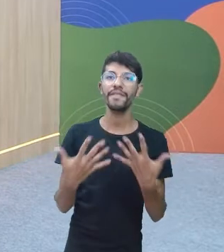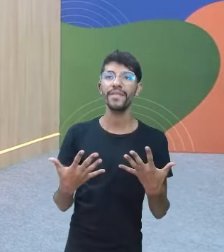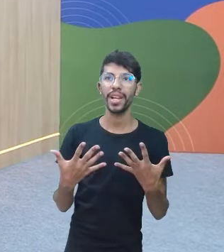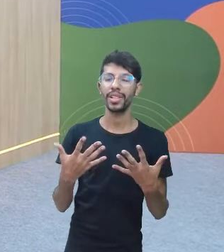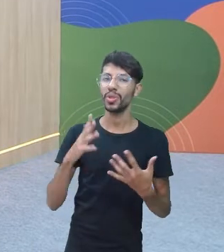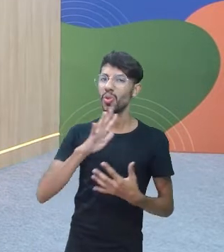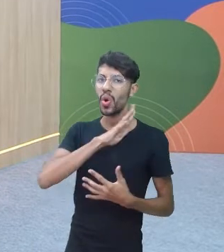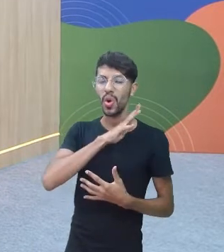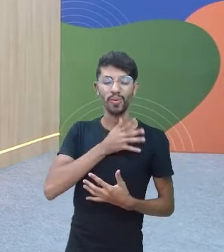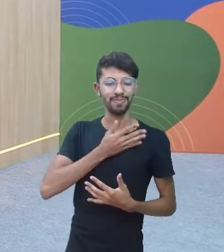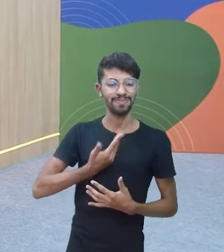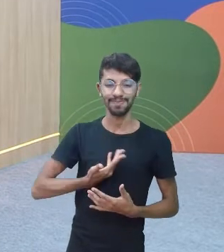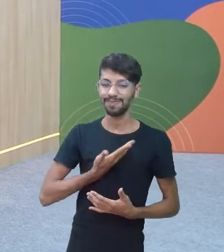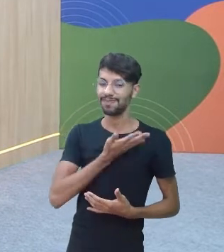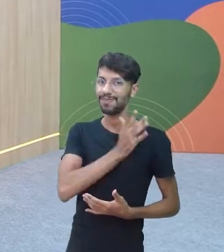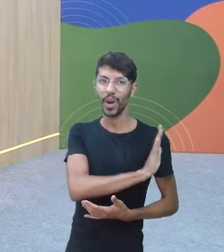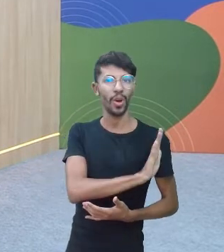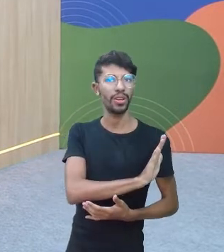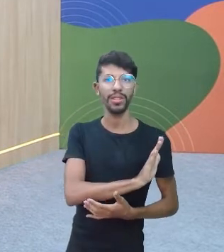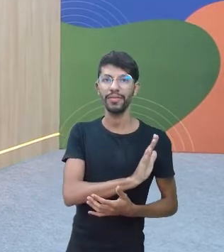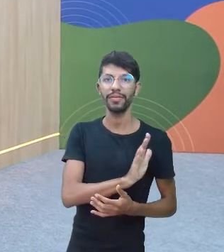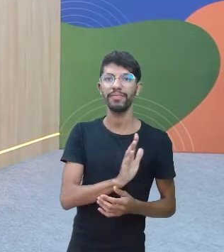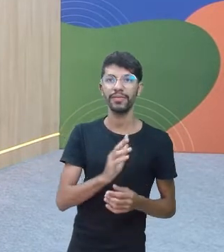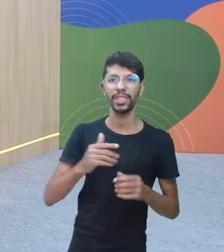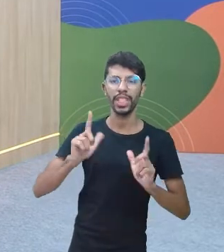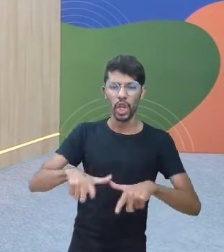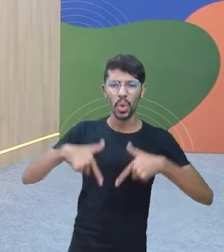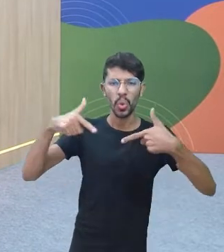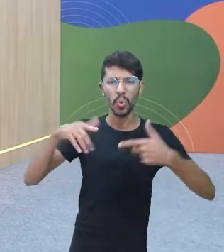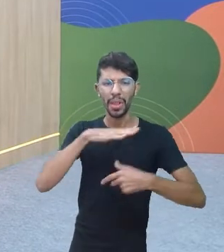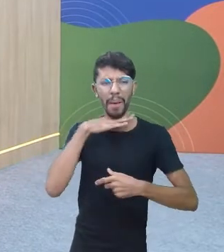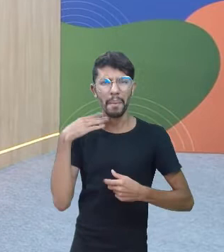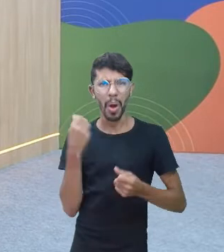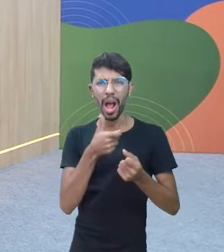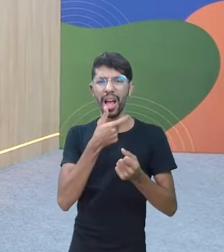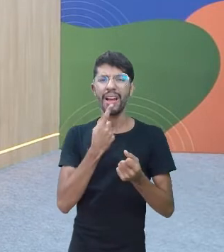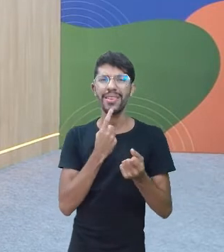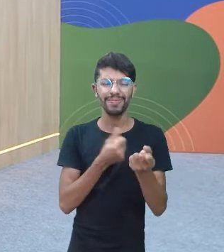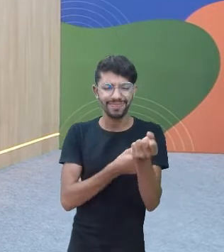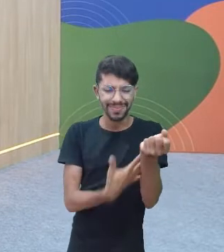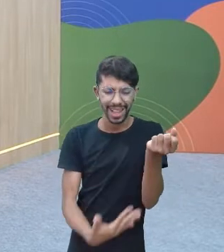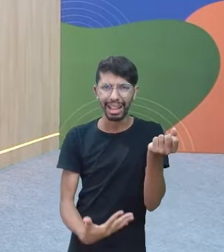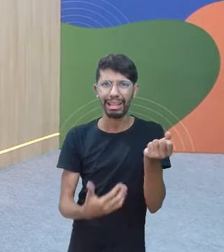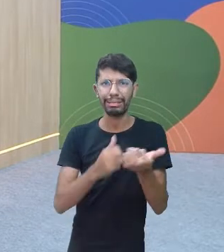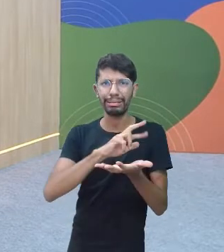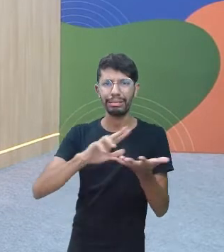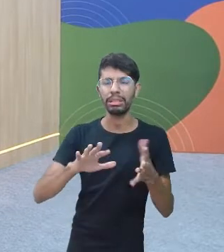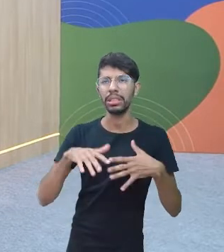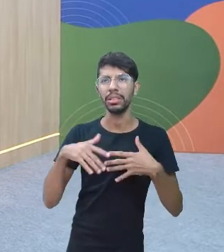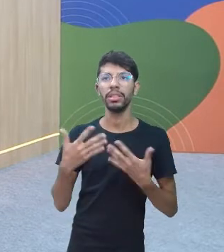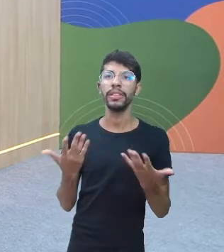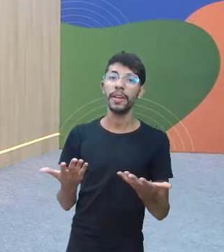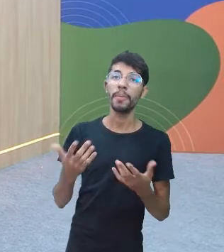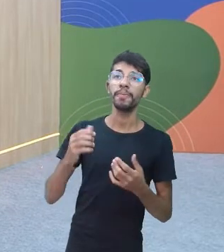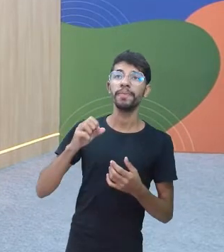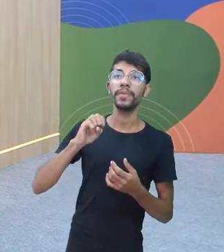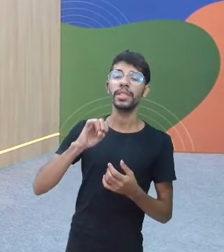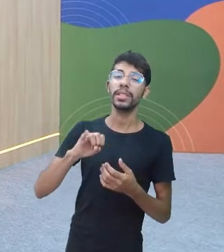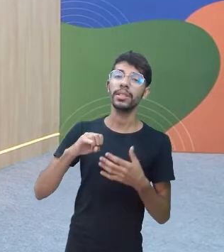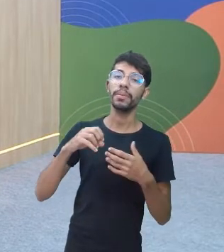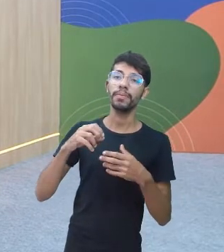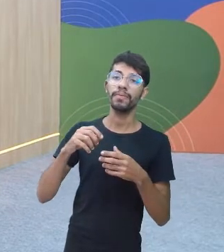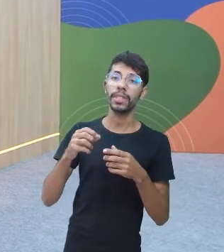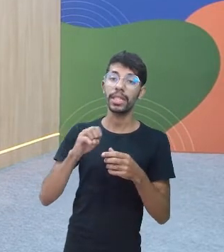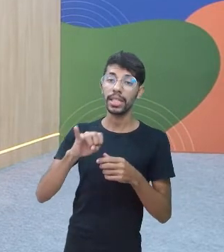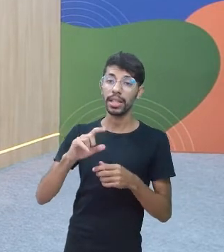terrível, de luta, de morte, de sangue. E aí, em contrapartida, se nós temos esse grande símbolo do Império